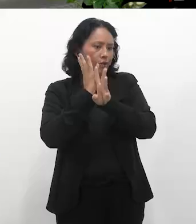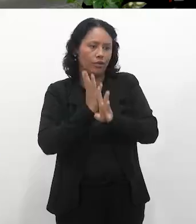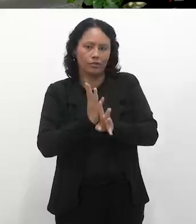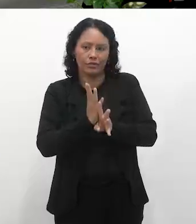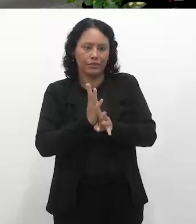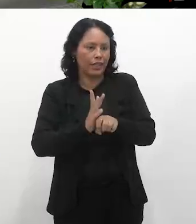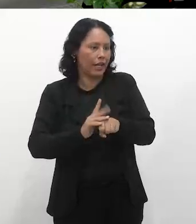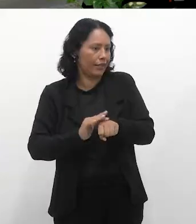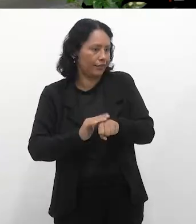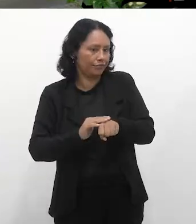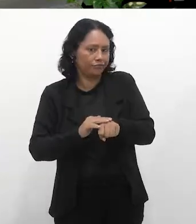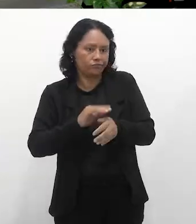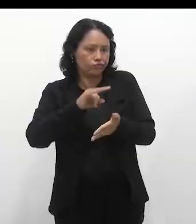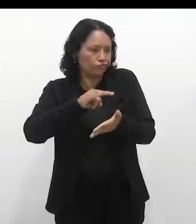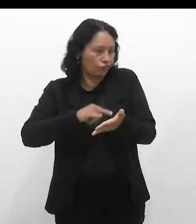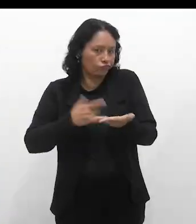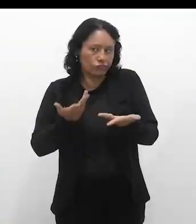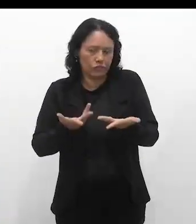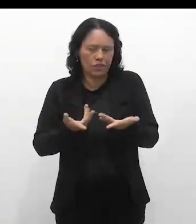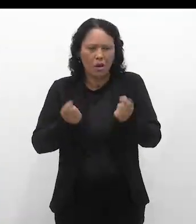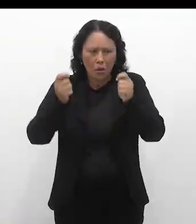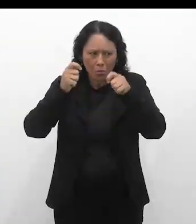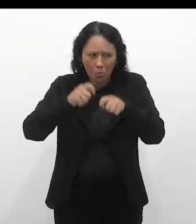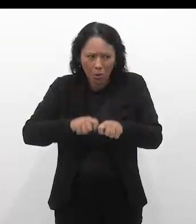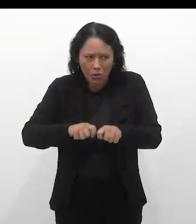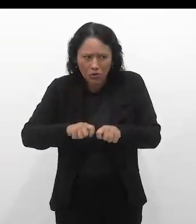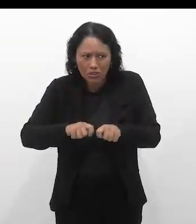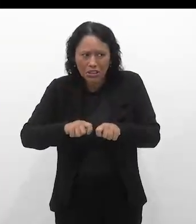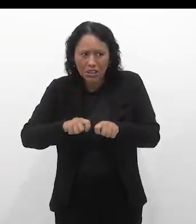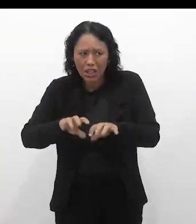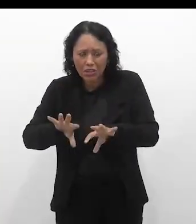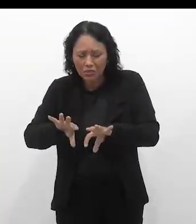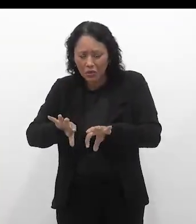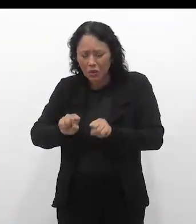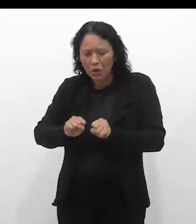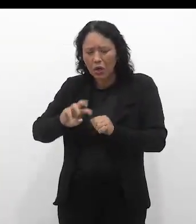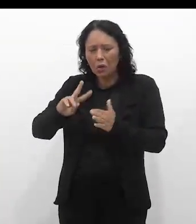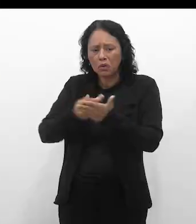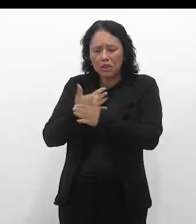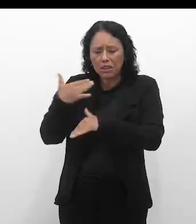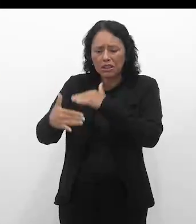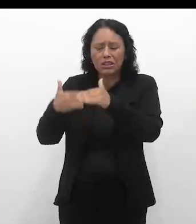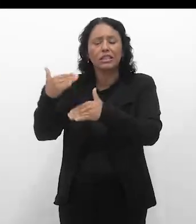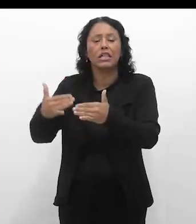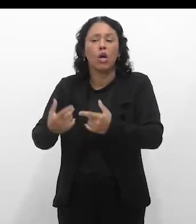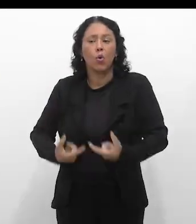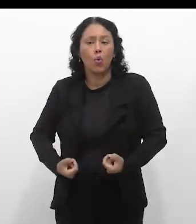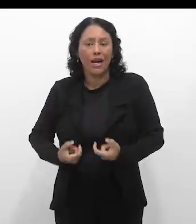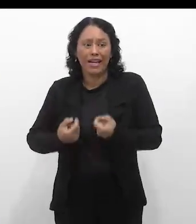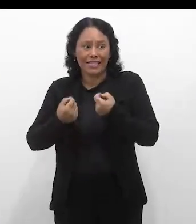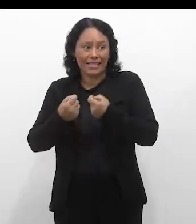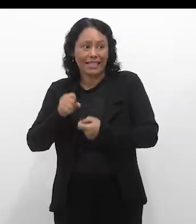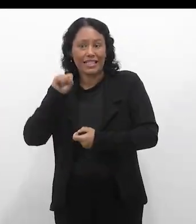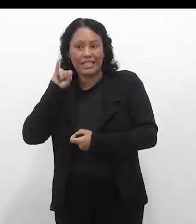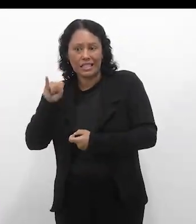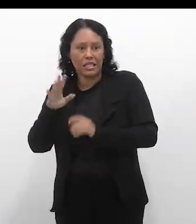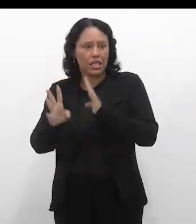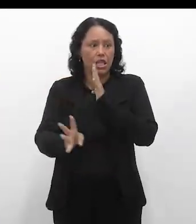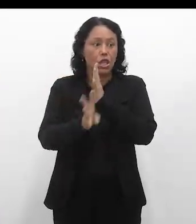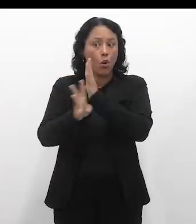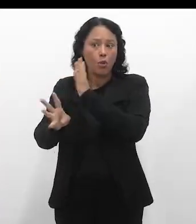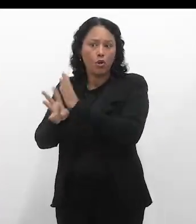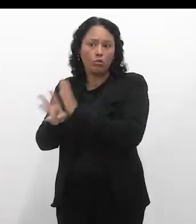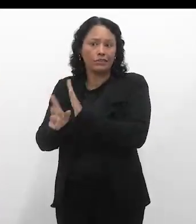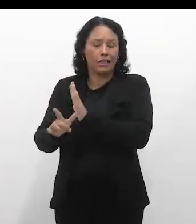inteira, tem algum risco? Pode se transformar num câncer? Qual é o extremo que a endometriose não tratada e